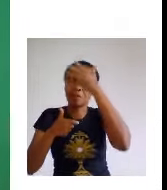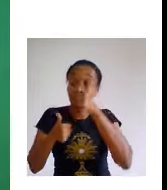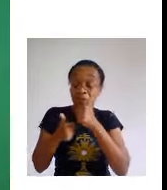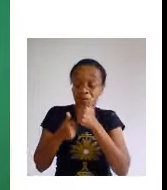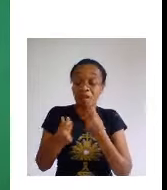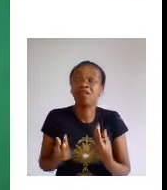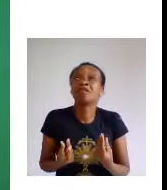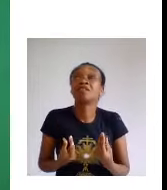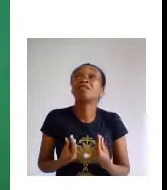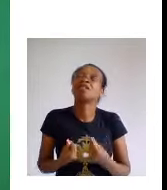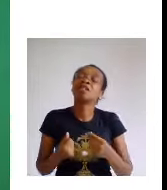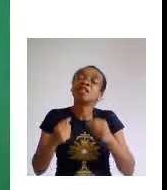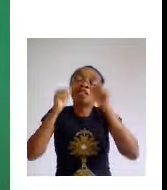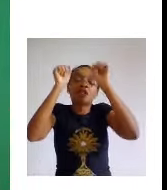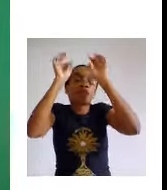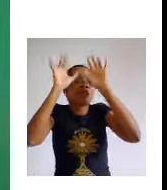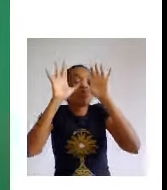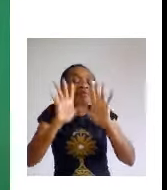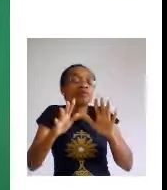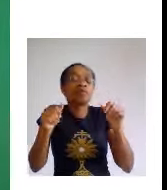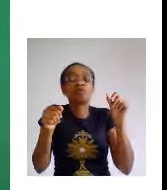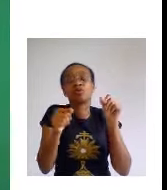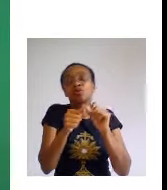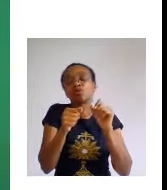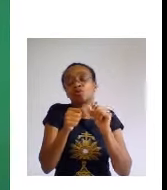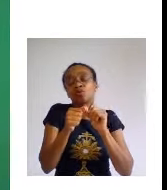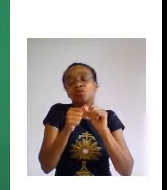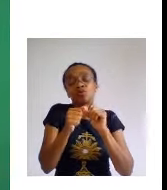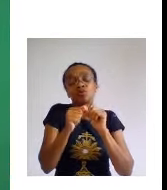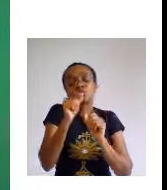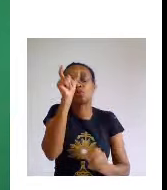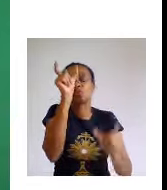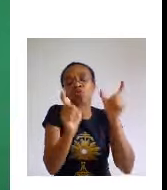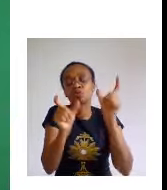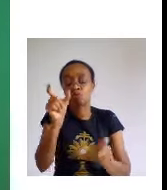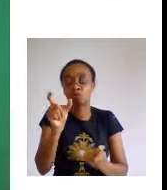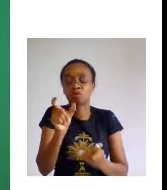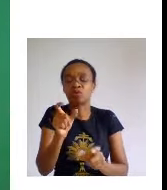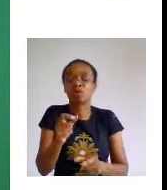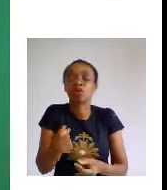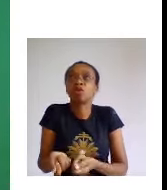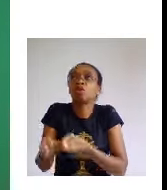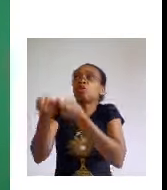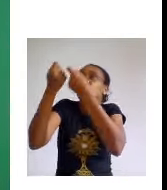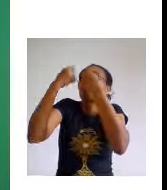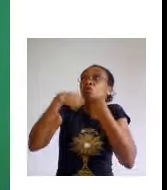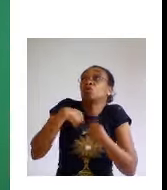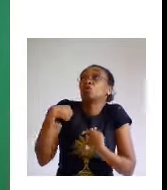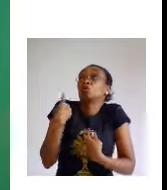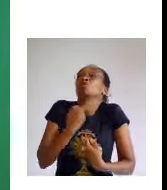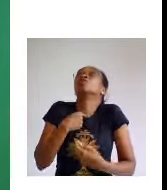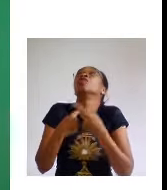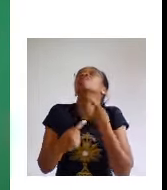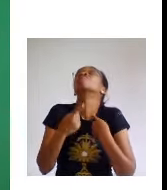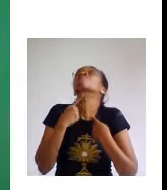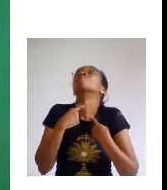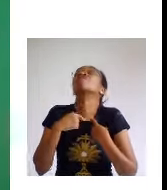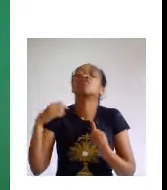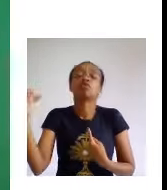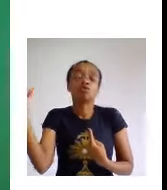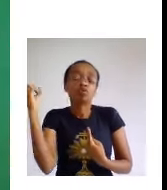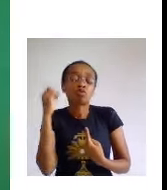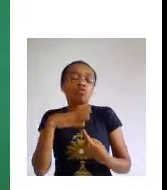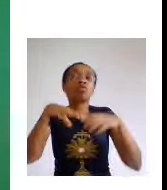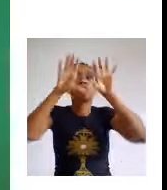da criação, alimentando em nós o sonho de um novo céu e uma nova terra